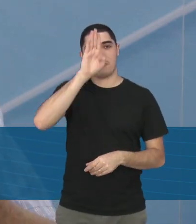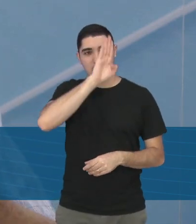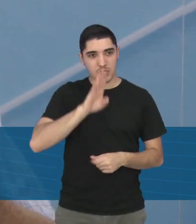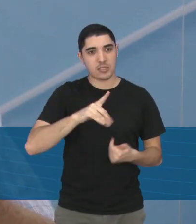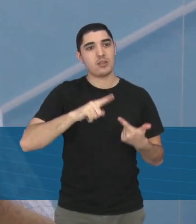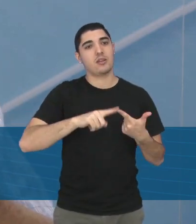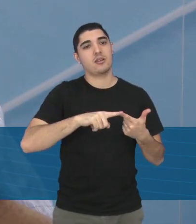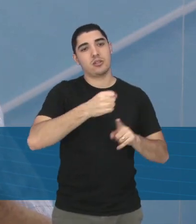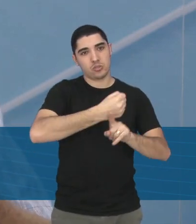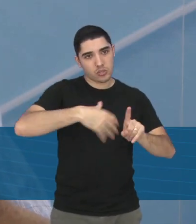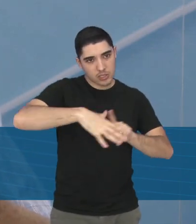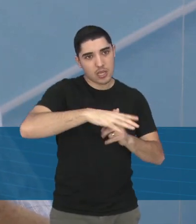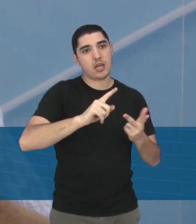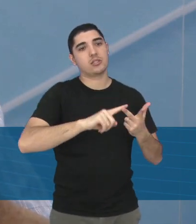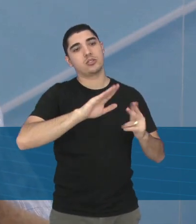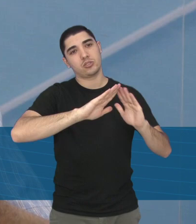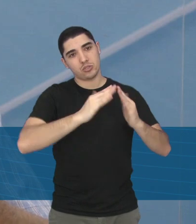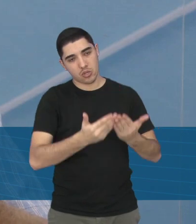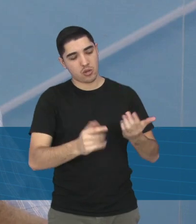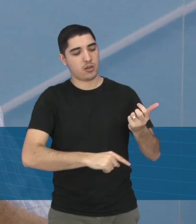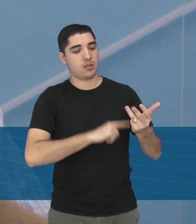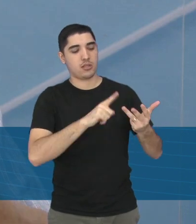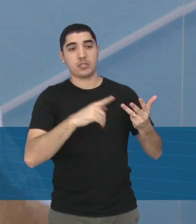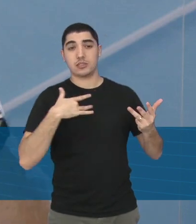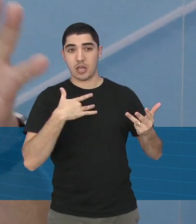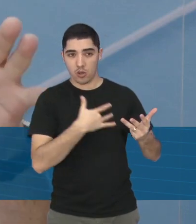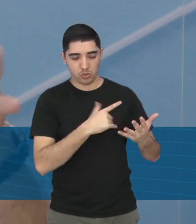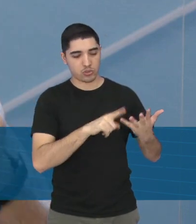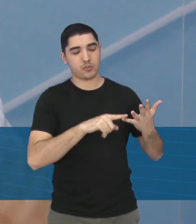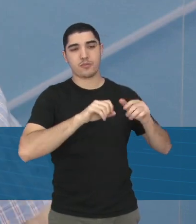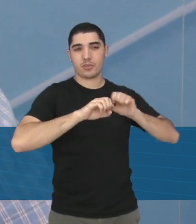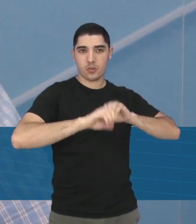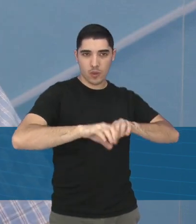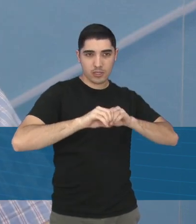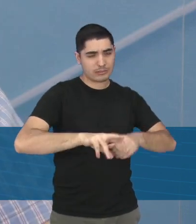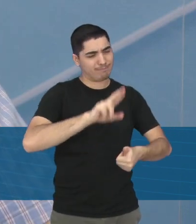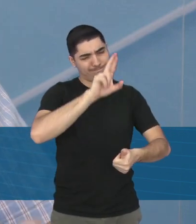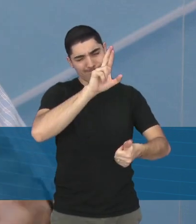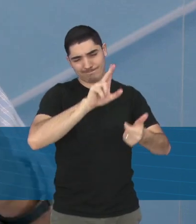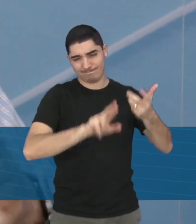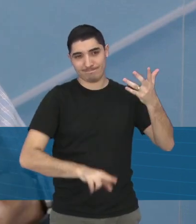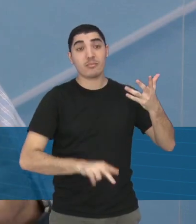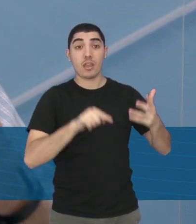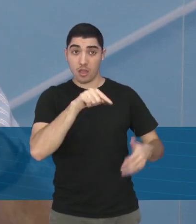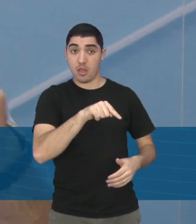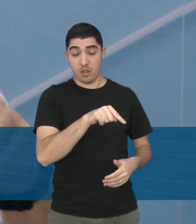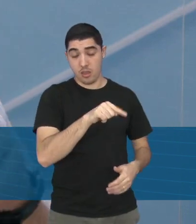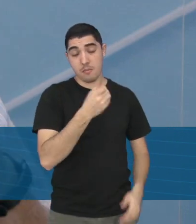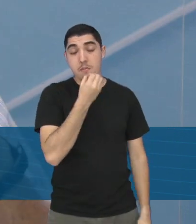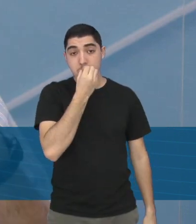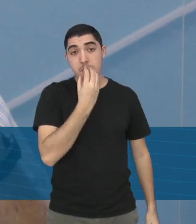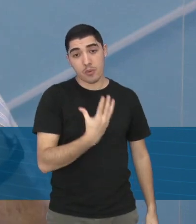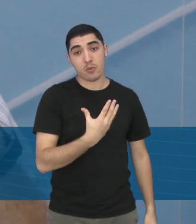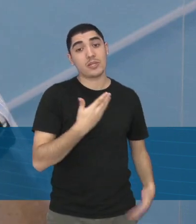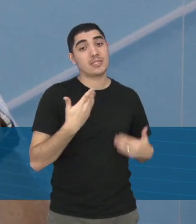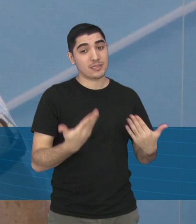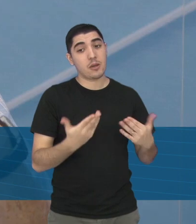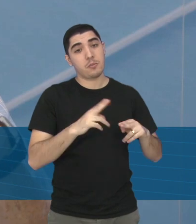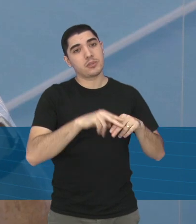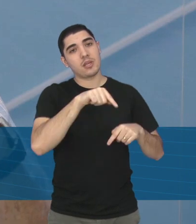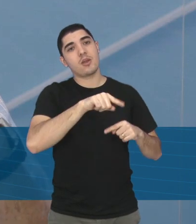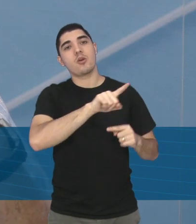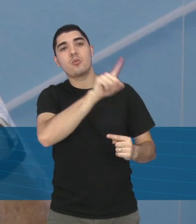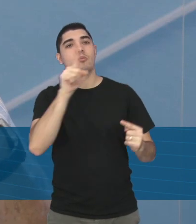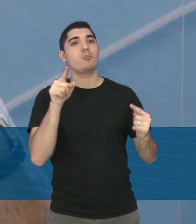da sociedade, escola, saúde, educação, uma série de coisas. E isso é muito bom. Esse foi o